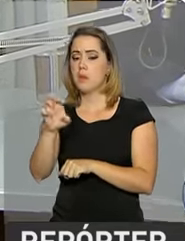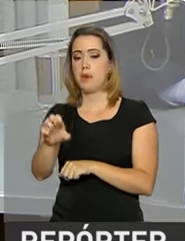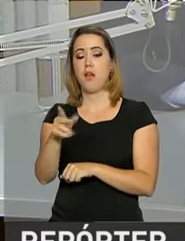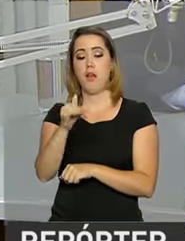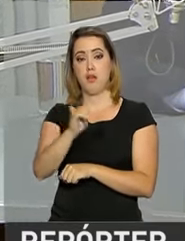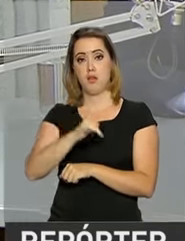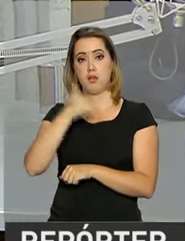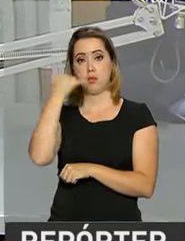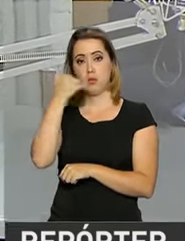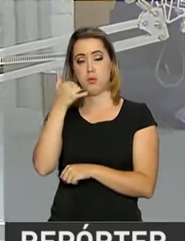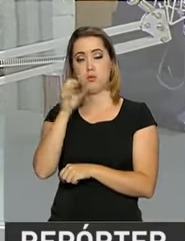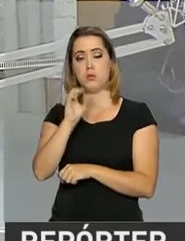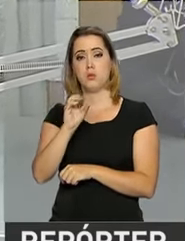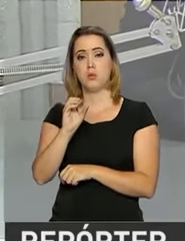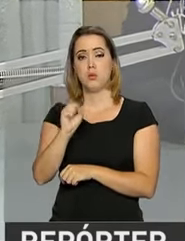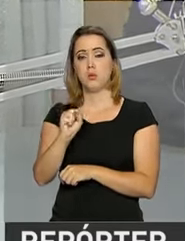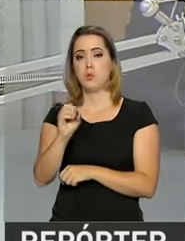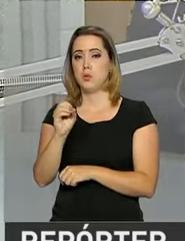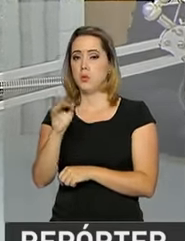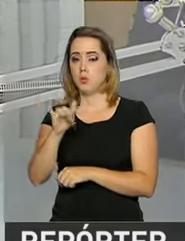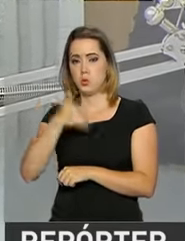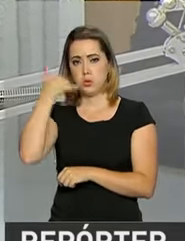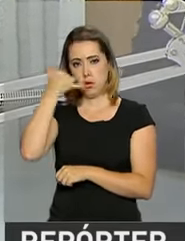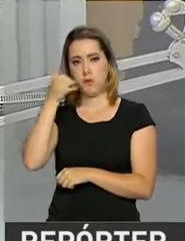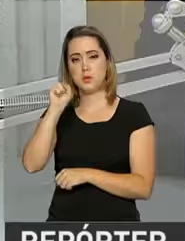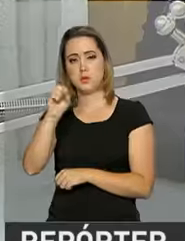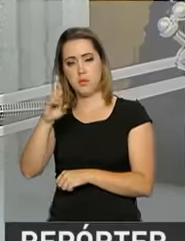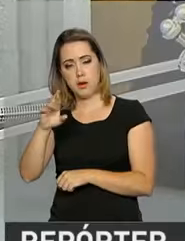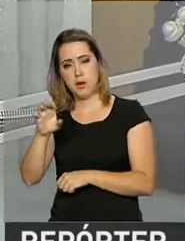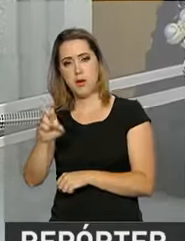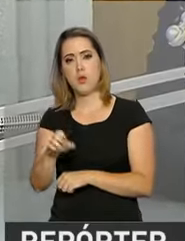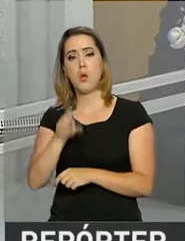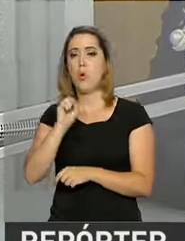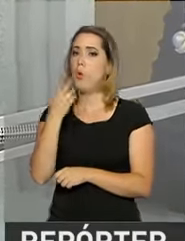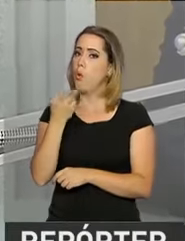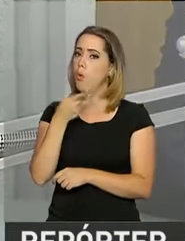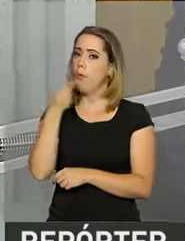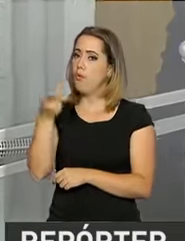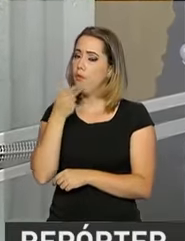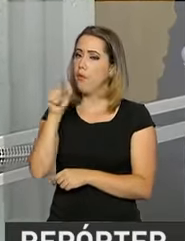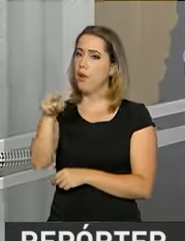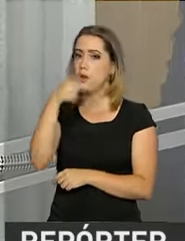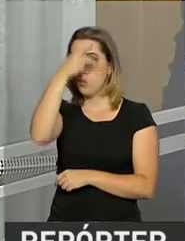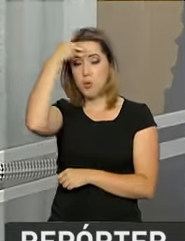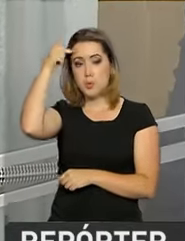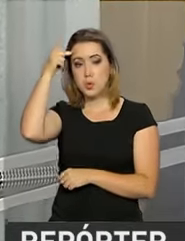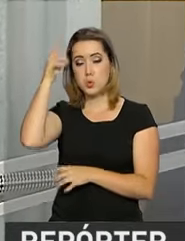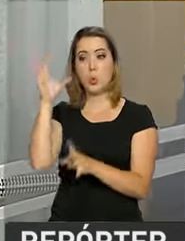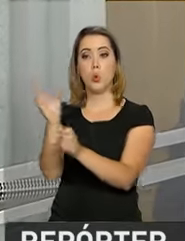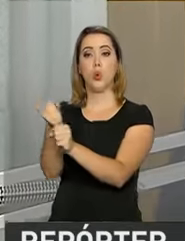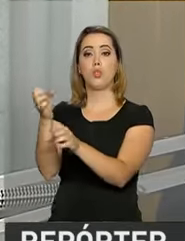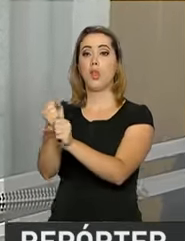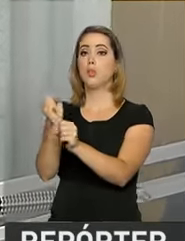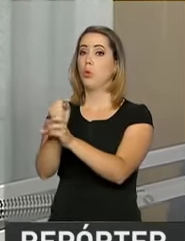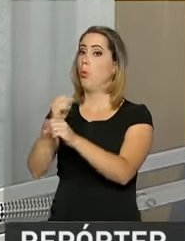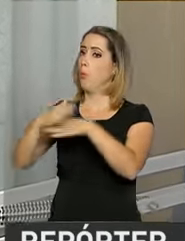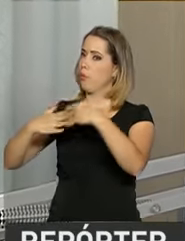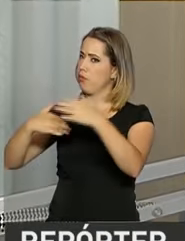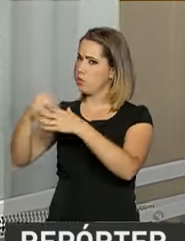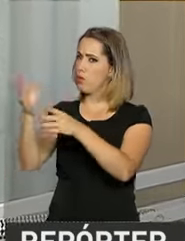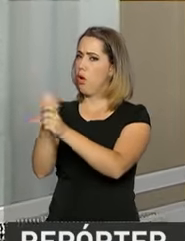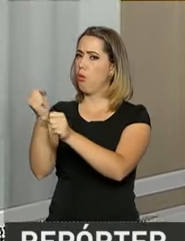570 0800 ou então Fale com o seu contador porque o contador sabe o que tá